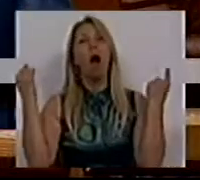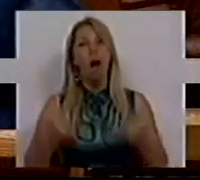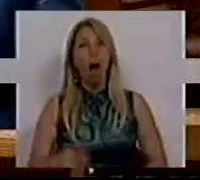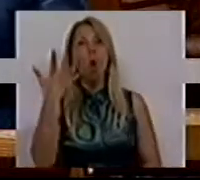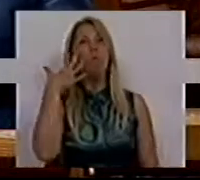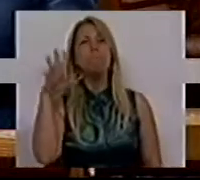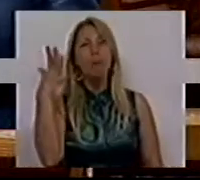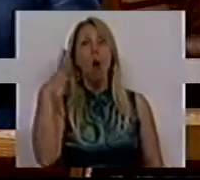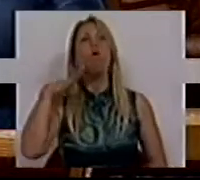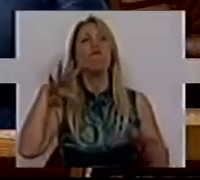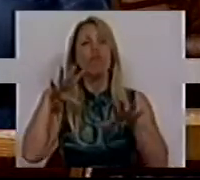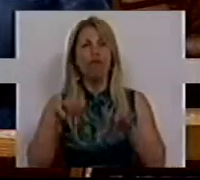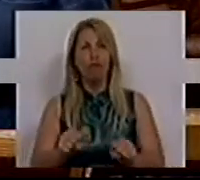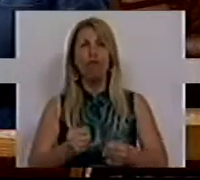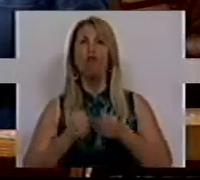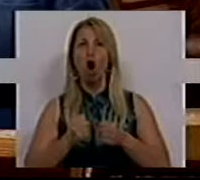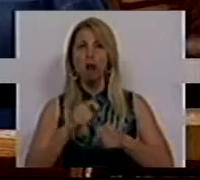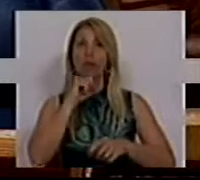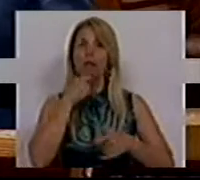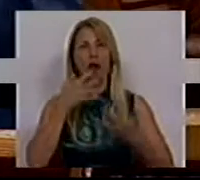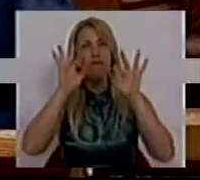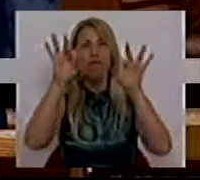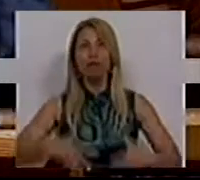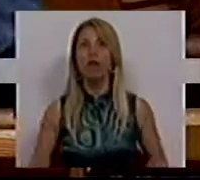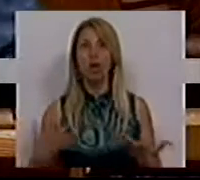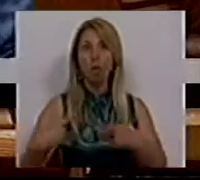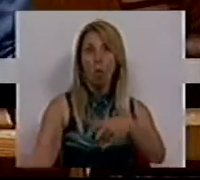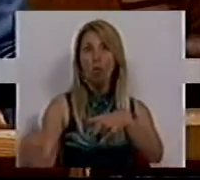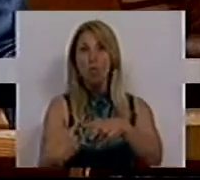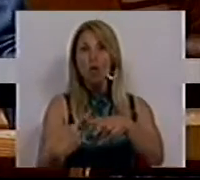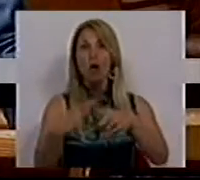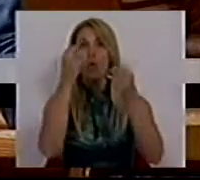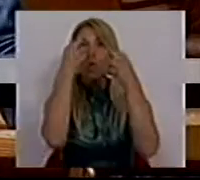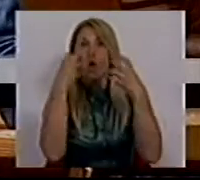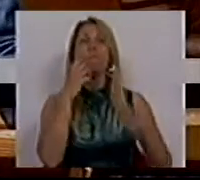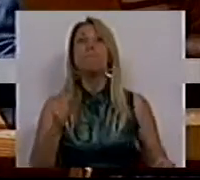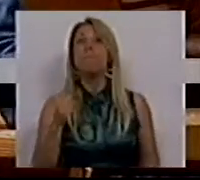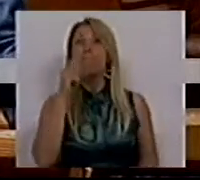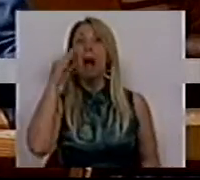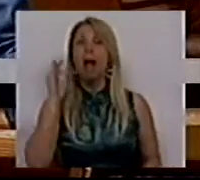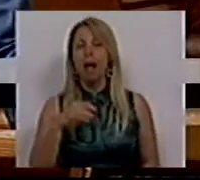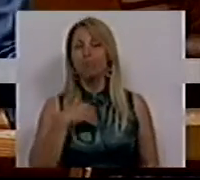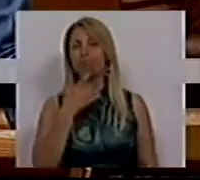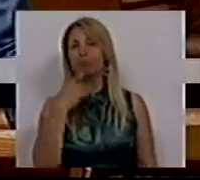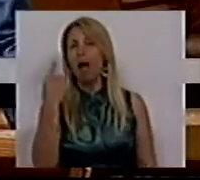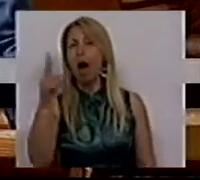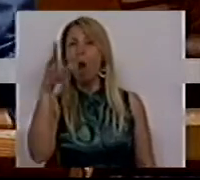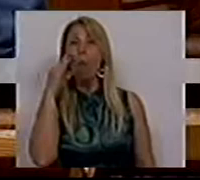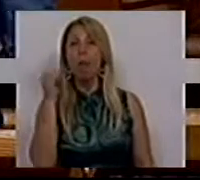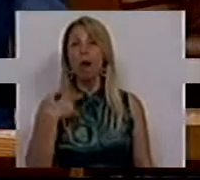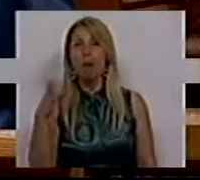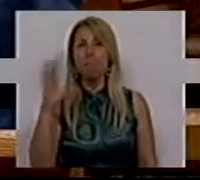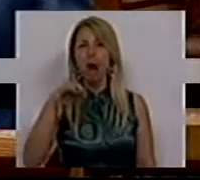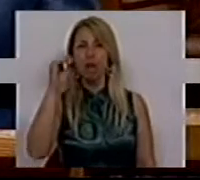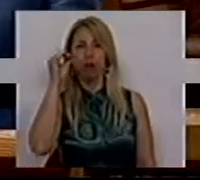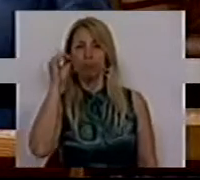conseguia meter a mão na ganância dos banqueiros, nós percebíamos que havia sempre um banqueiro mais inteligente ou um banqueiro mais esperto